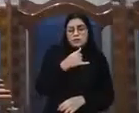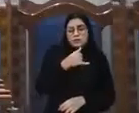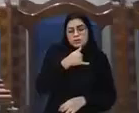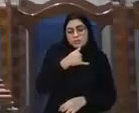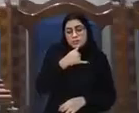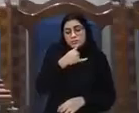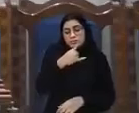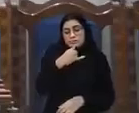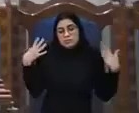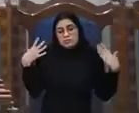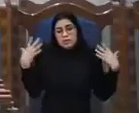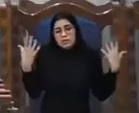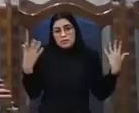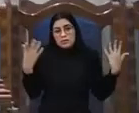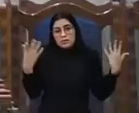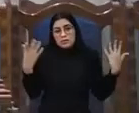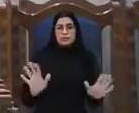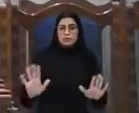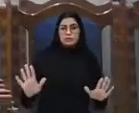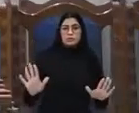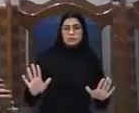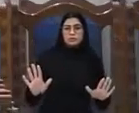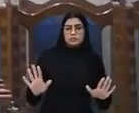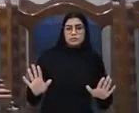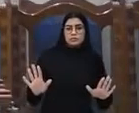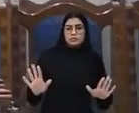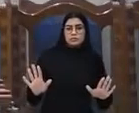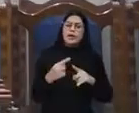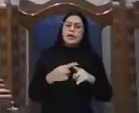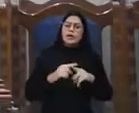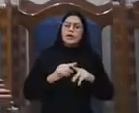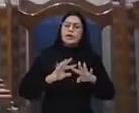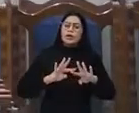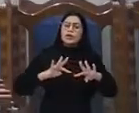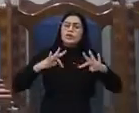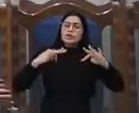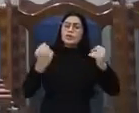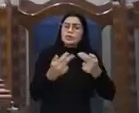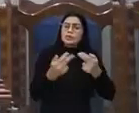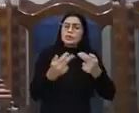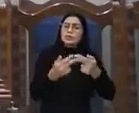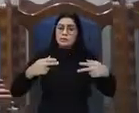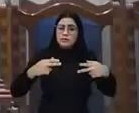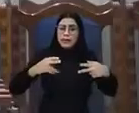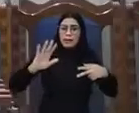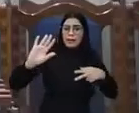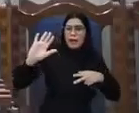verdade, fatalistas. Tudo o que acontecia era uma fatalidade. Tudo o que